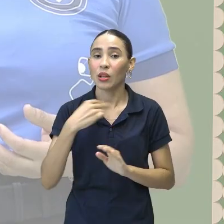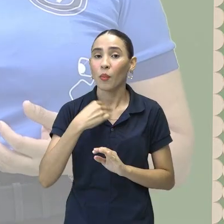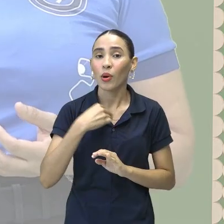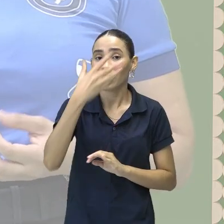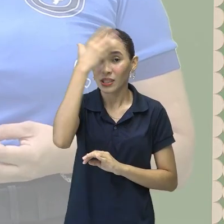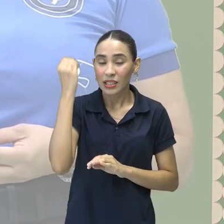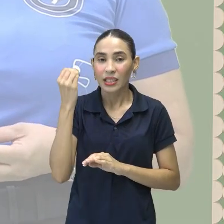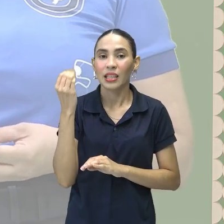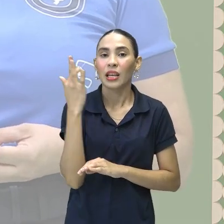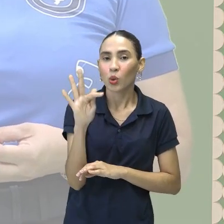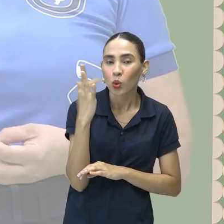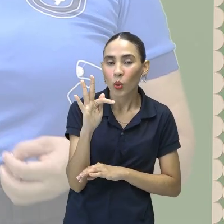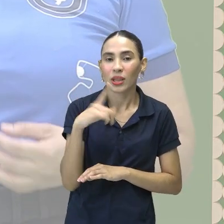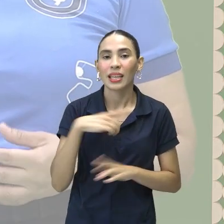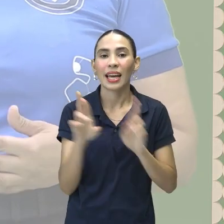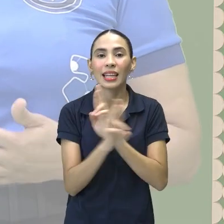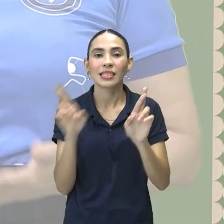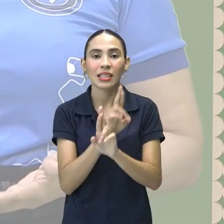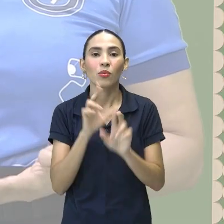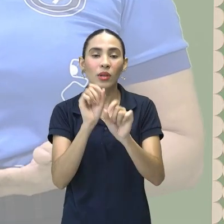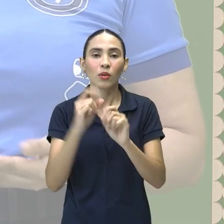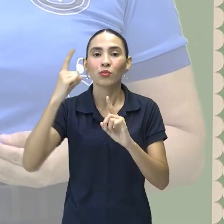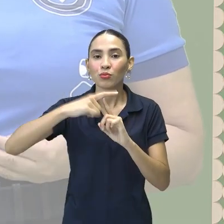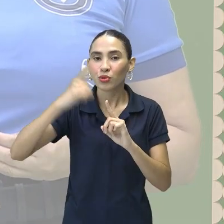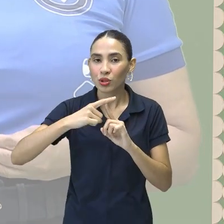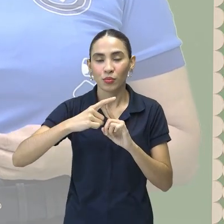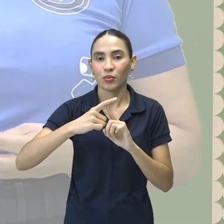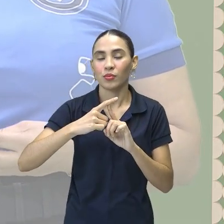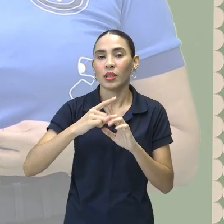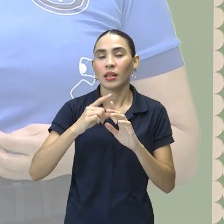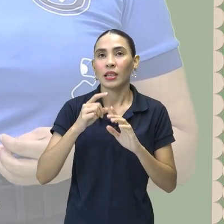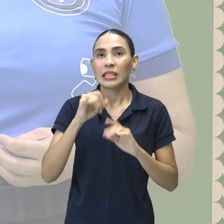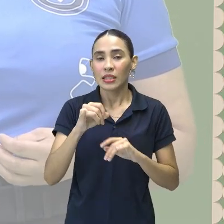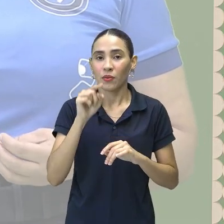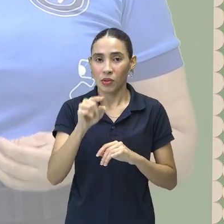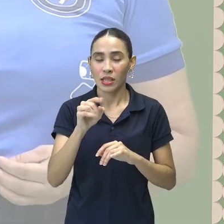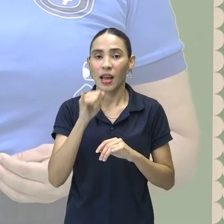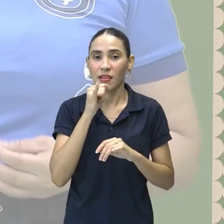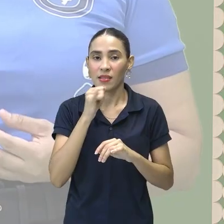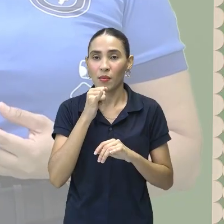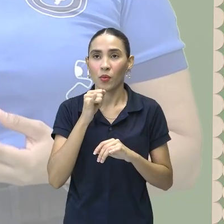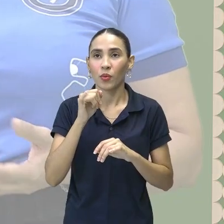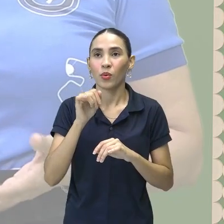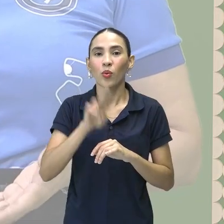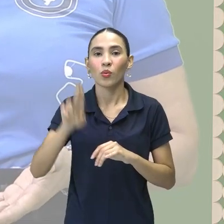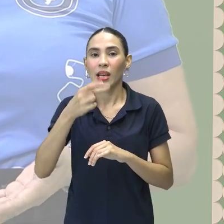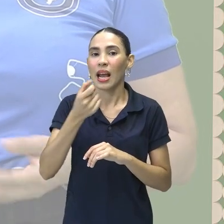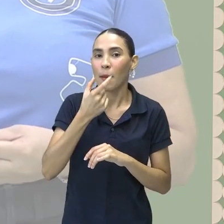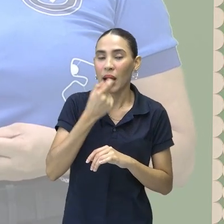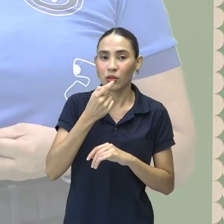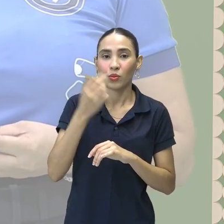que o sintoma da dor ele está relacionado com uma causa. Então, quando você, por qualquer motivo, toma um remédio para a